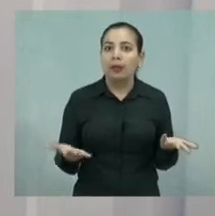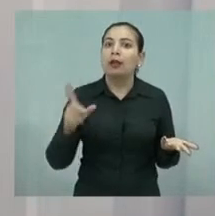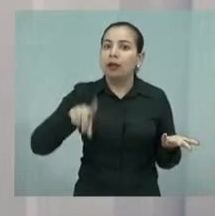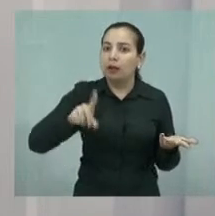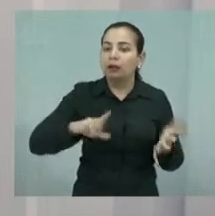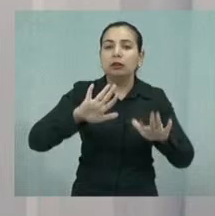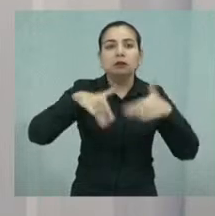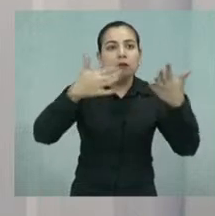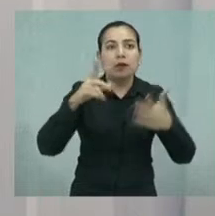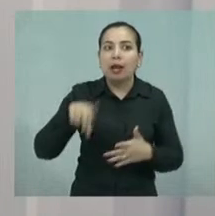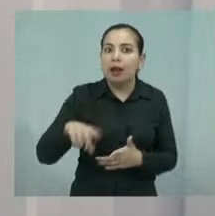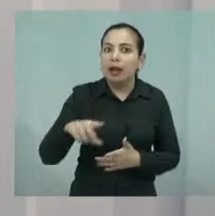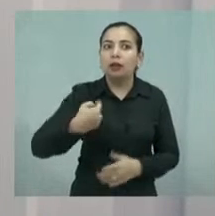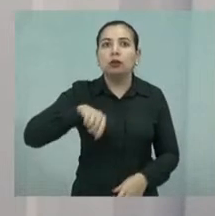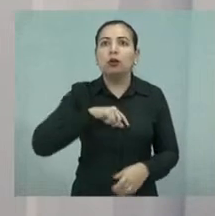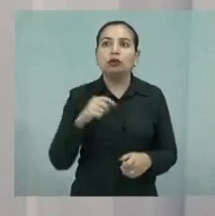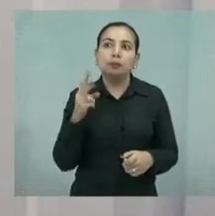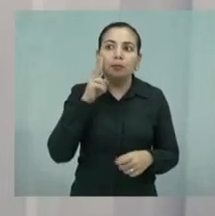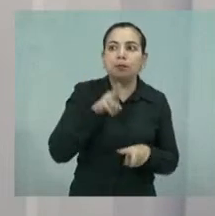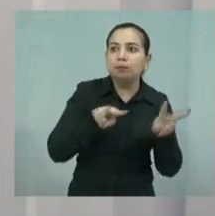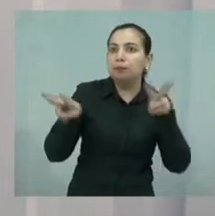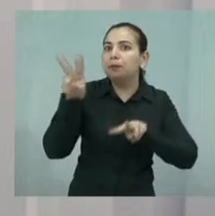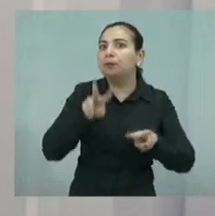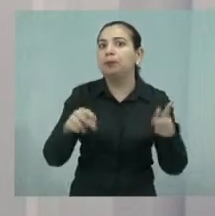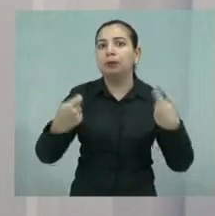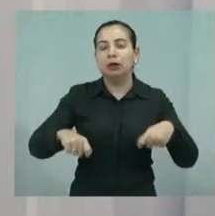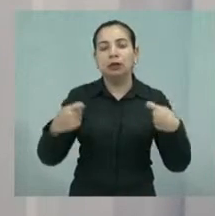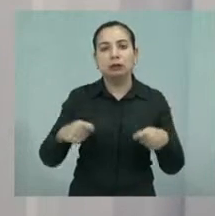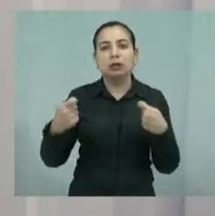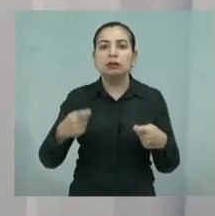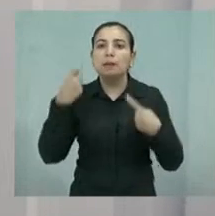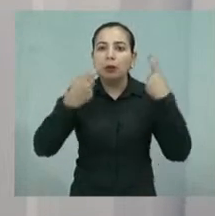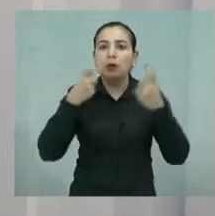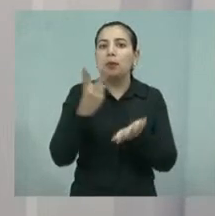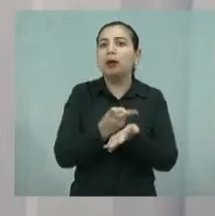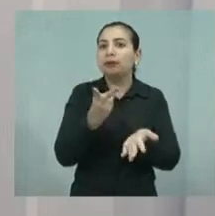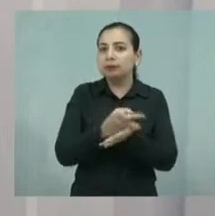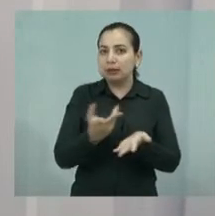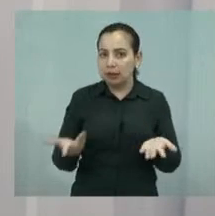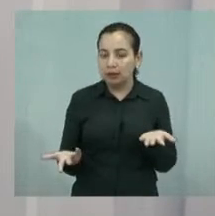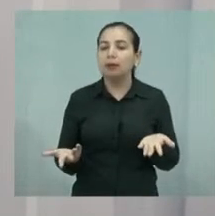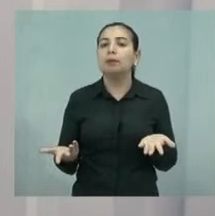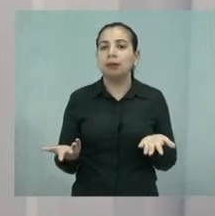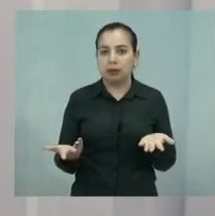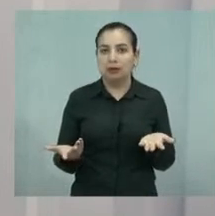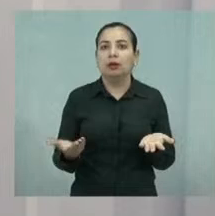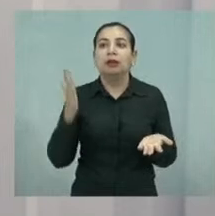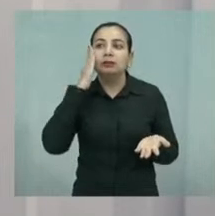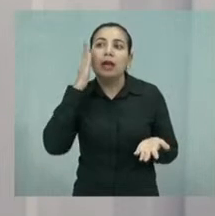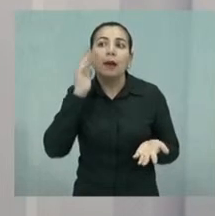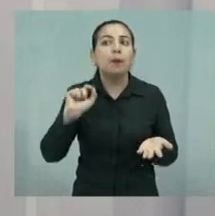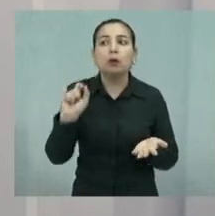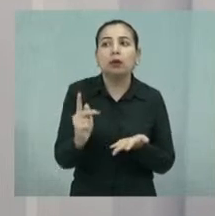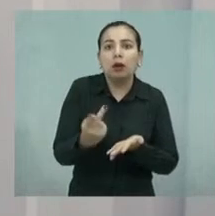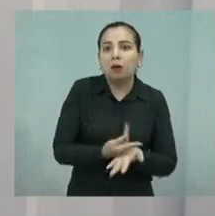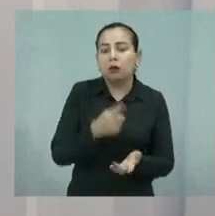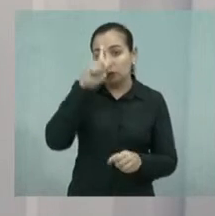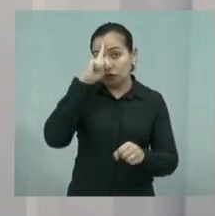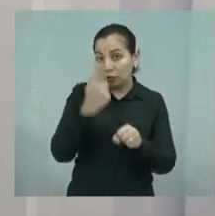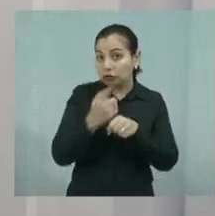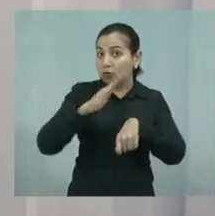que surgem no mercado e que precisam que o gestor esteja a par disso. Então, esse tema de inovação